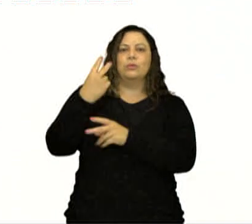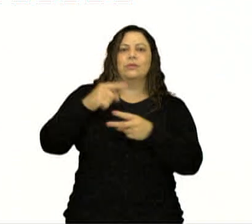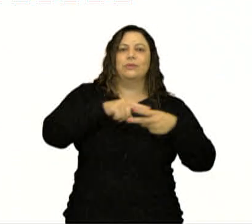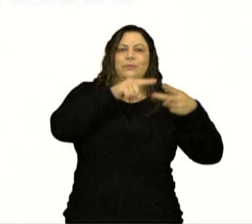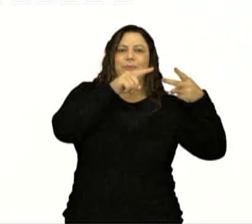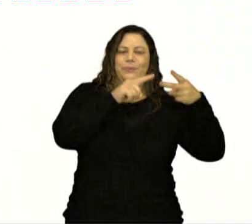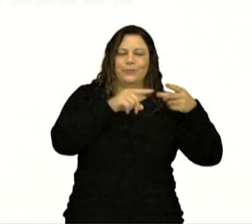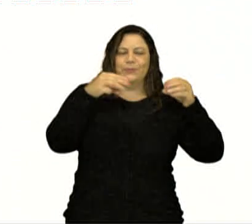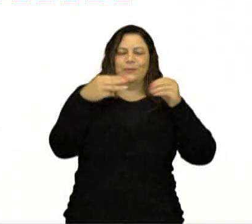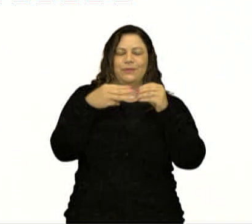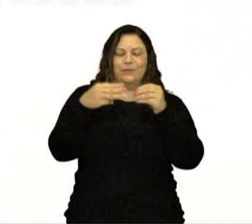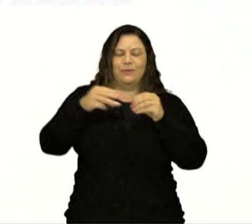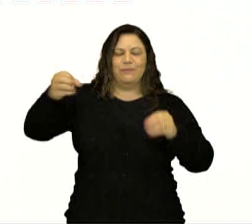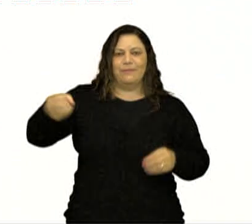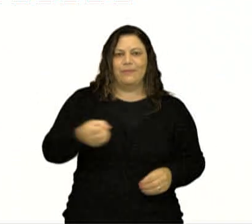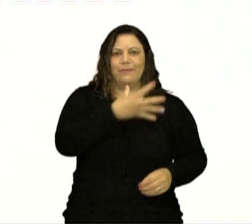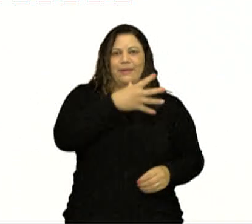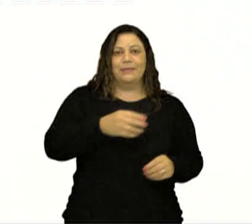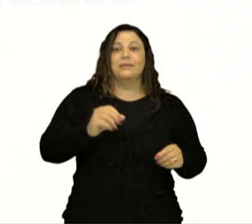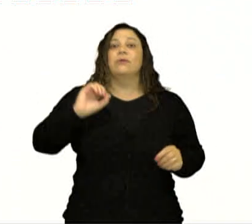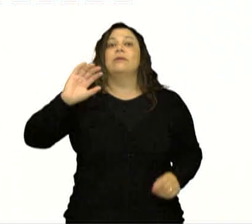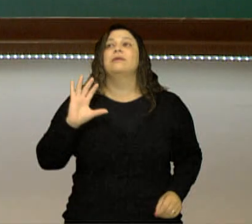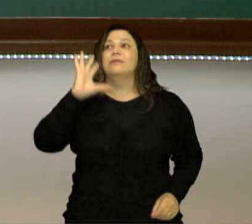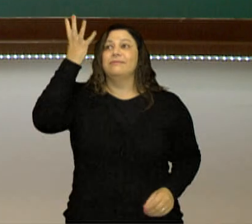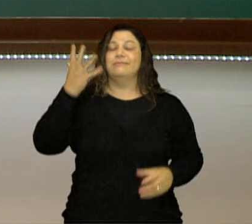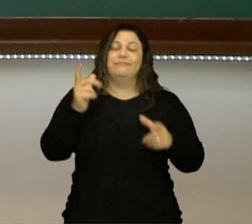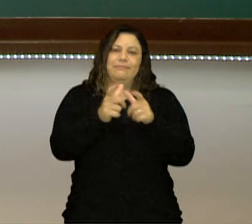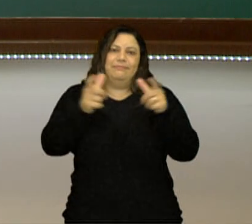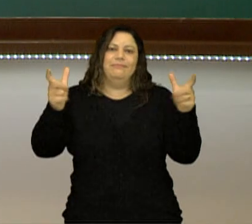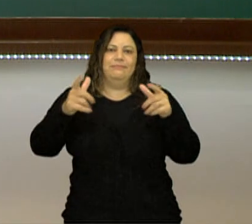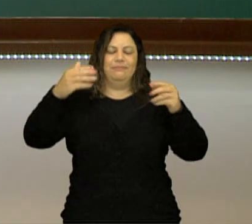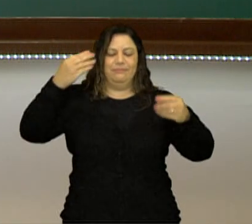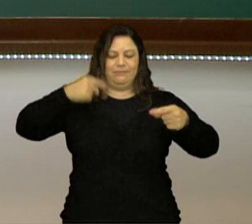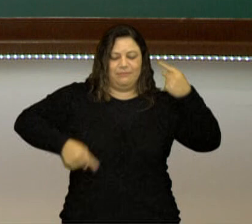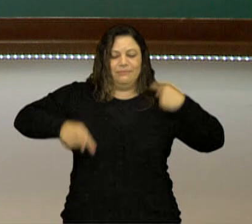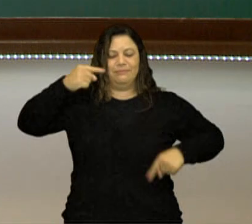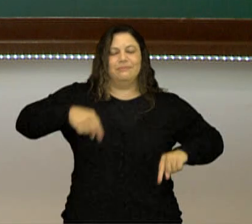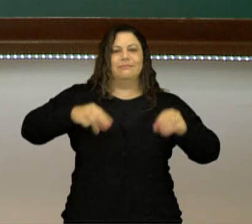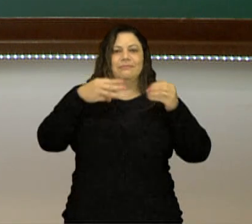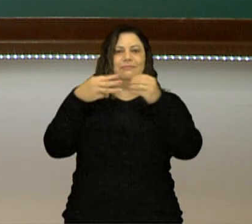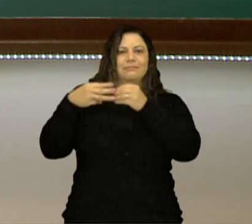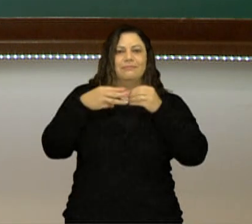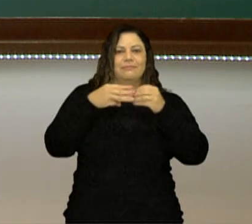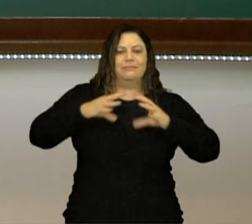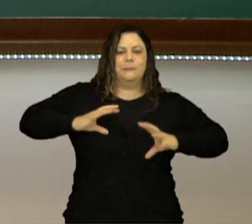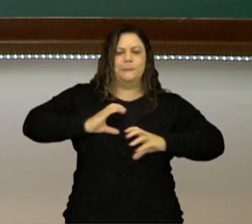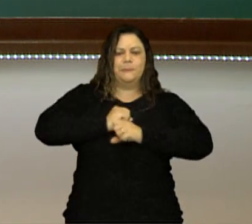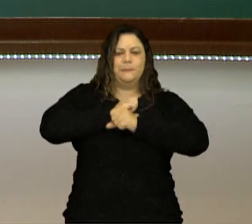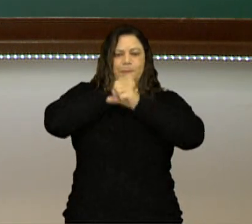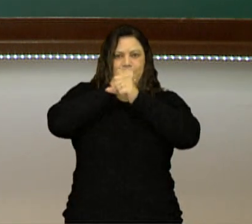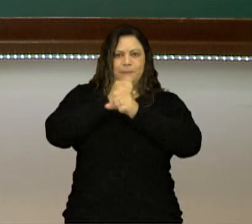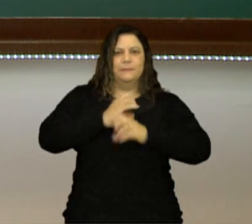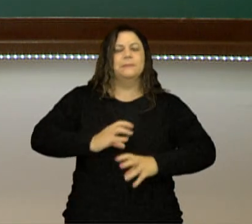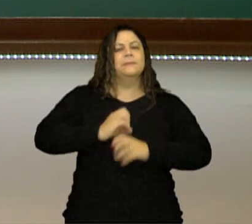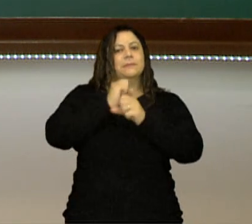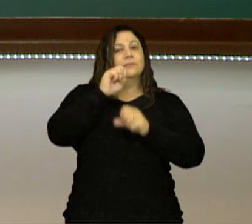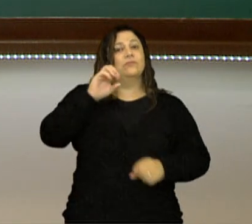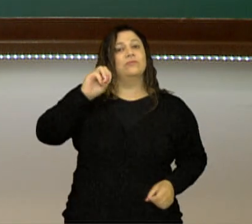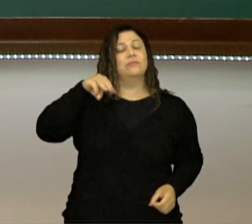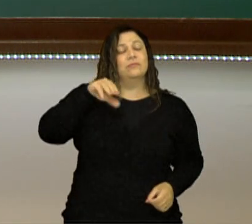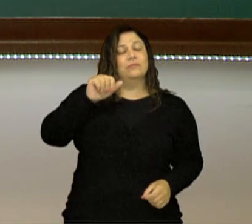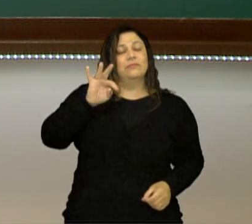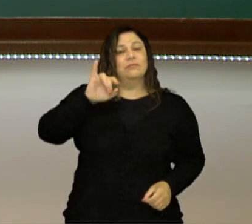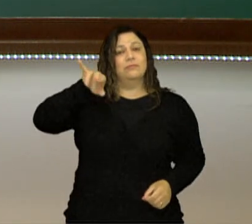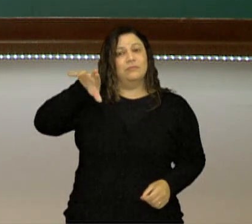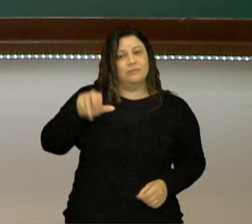células. Acontece na grande maioria das células do nosso corpo, que a gente vai chamar de células somáticas, exceto nas células